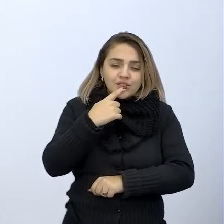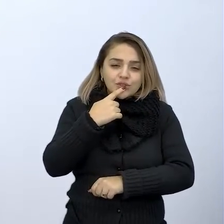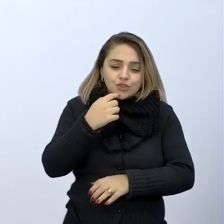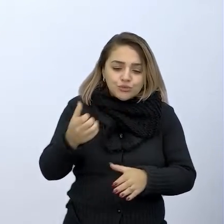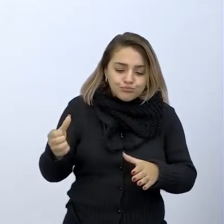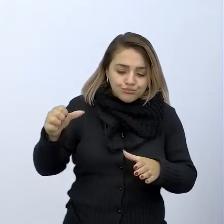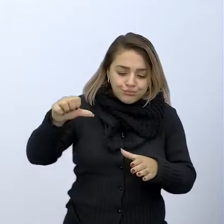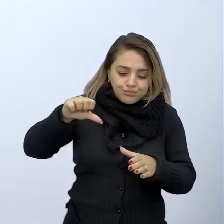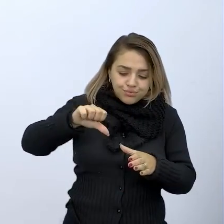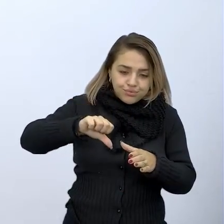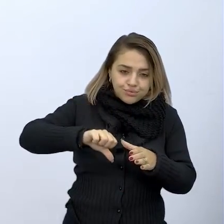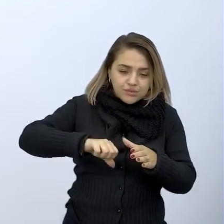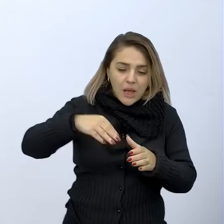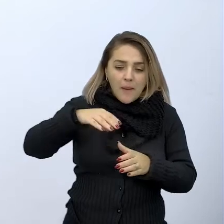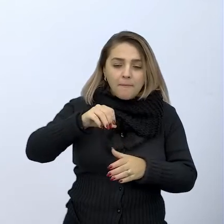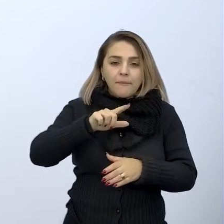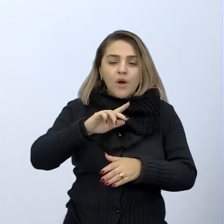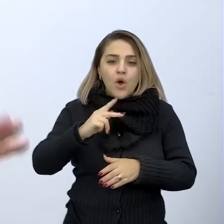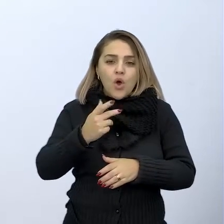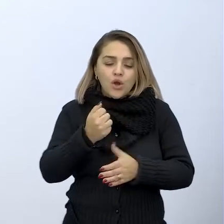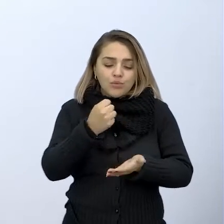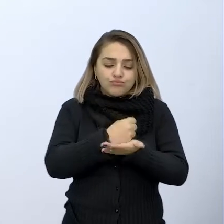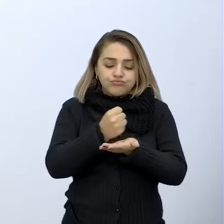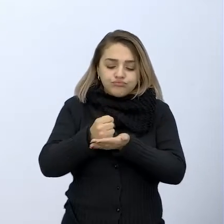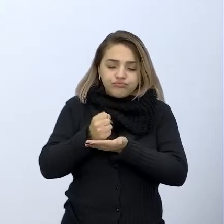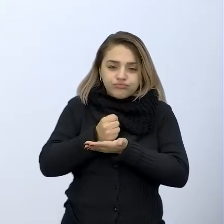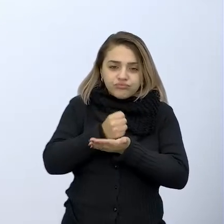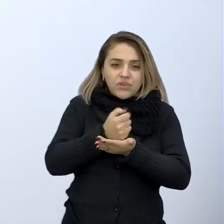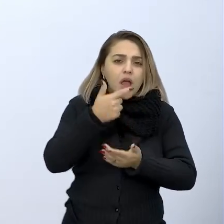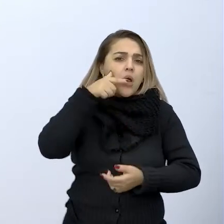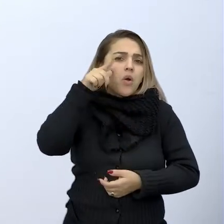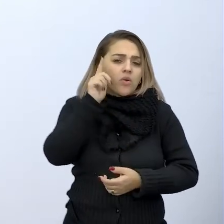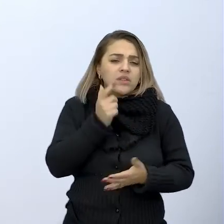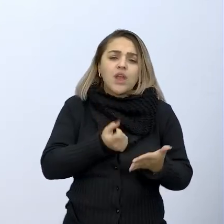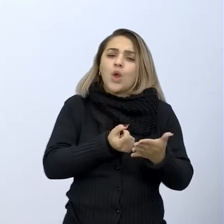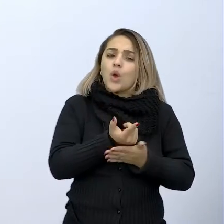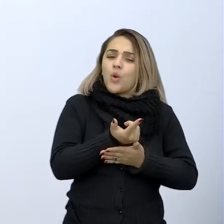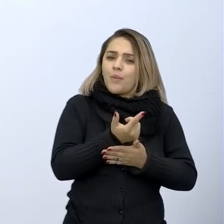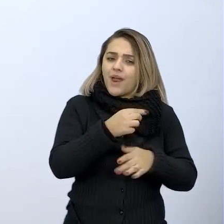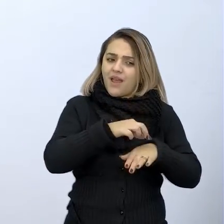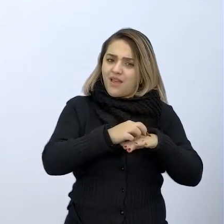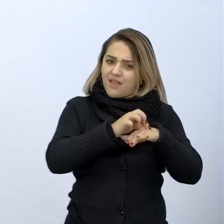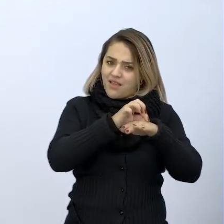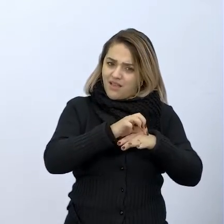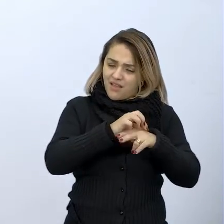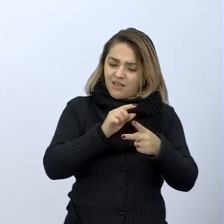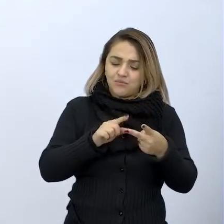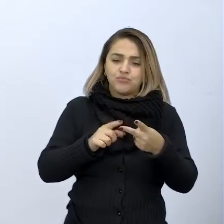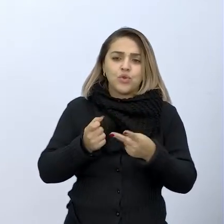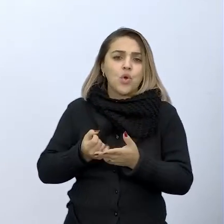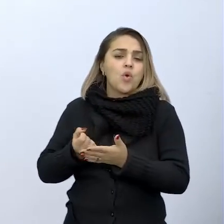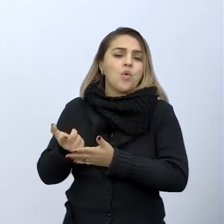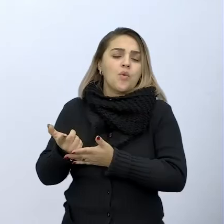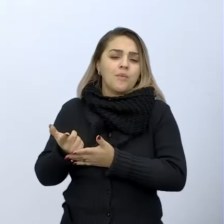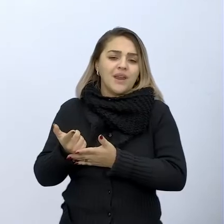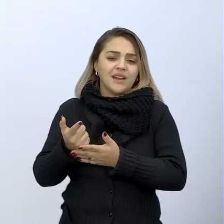Ontem eu fui comprar, tá caro, mas fui lá, comprei o tomate. E aí eu percebi uma coisa